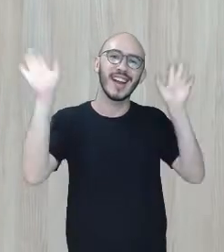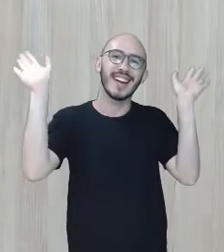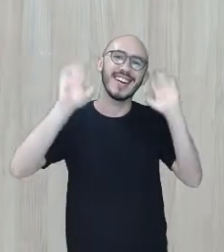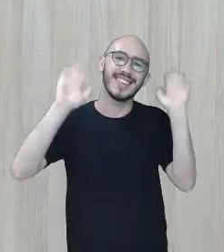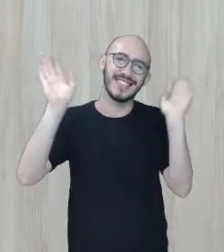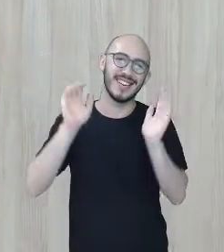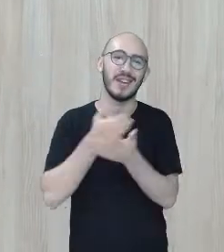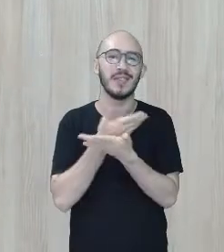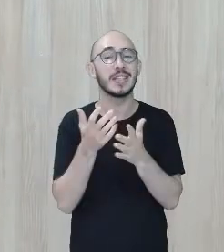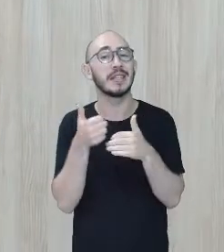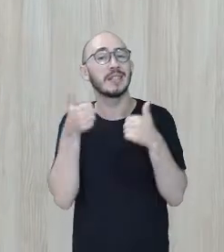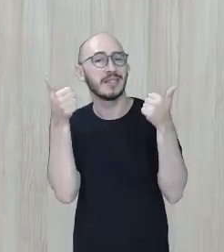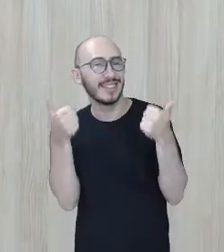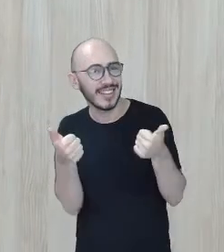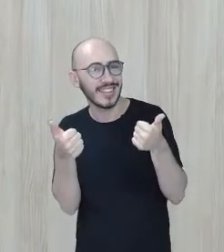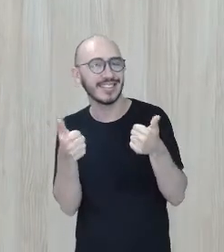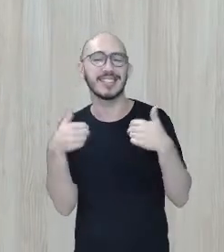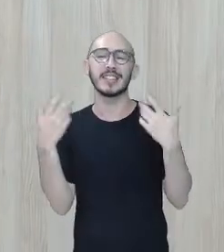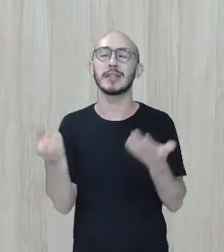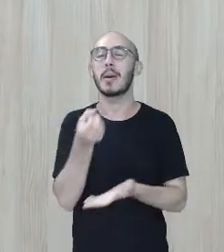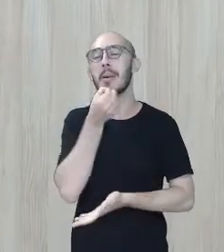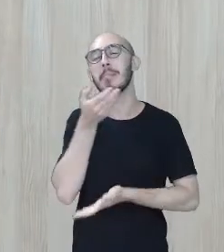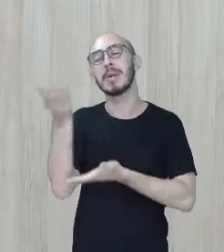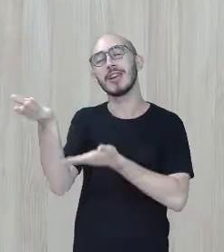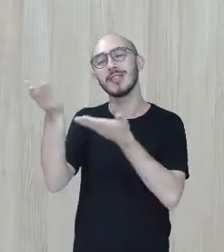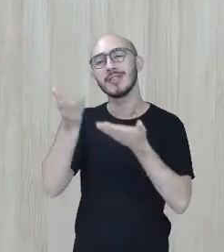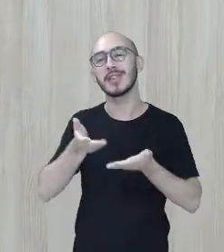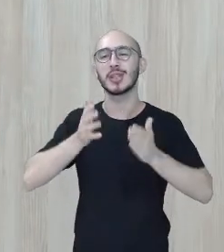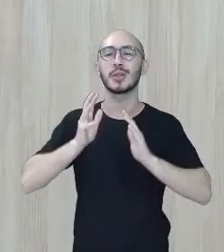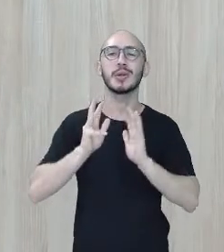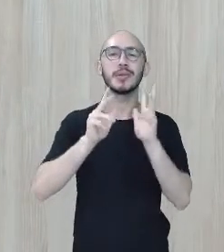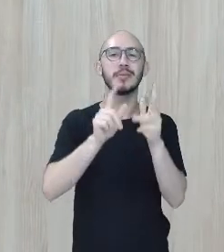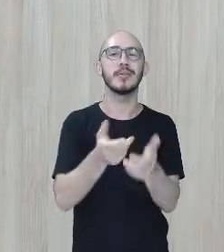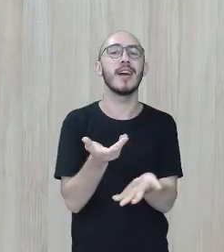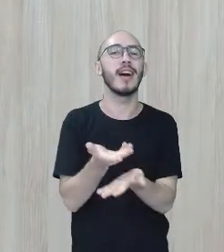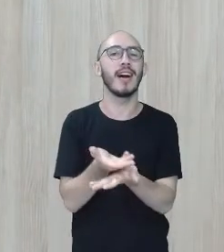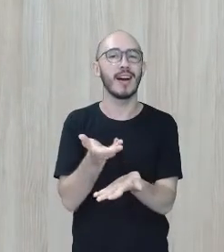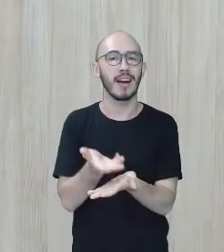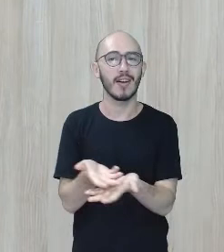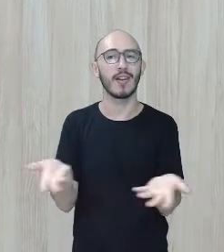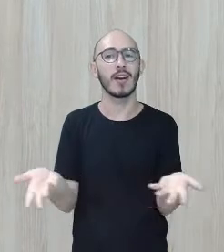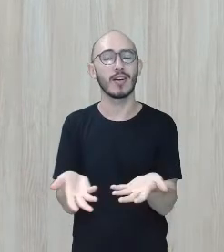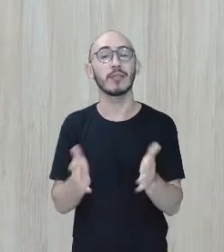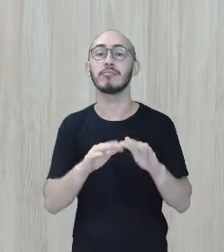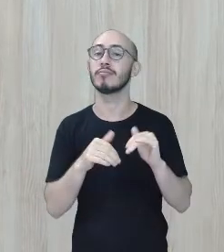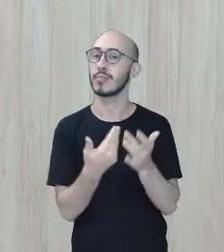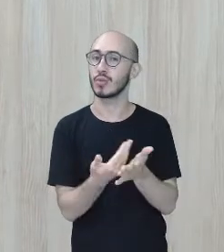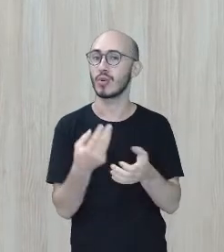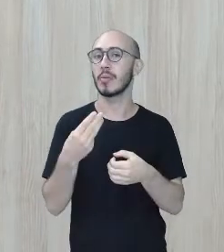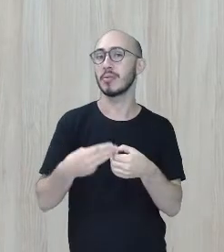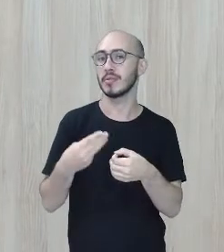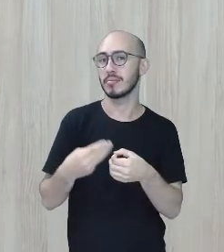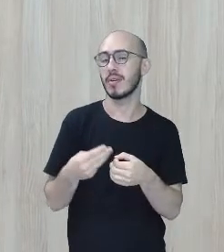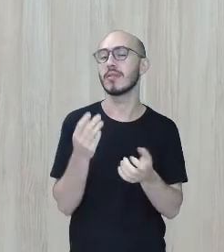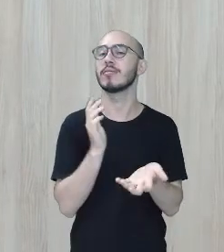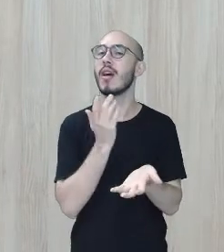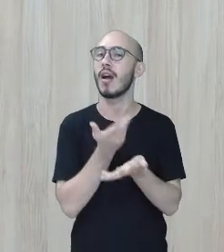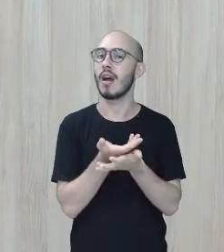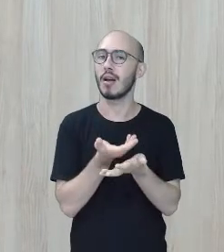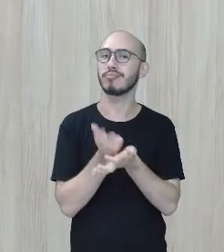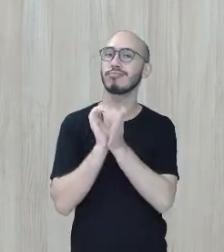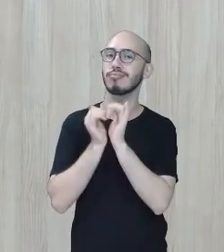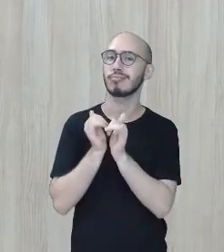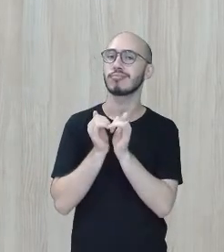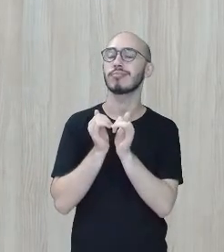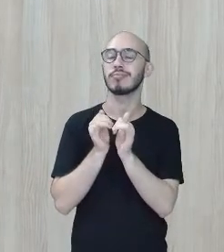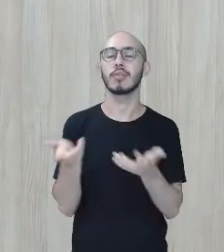pessoal, tudo bem com vocês? Bem-vindos e bem-vindas para mais uma aula, não é, da Escola Municipal para Aulas Digitais.